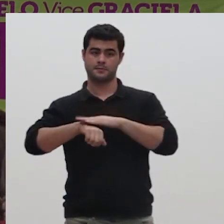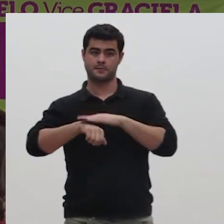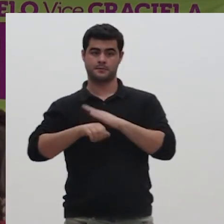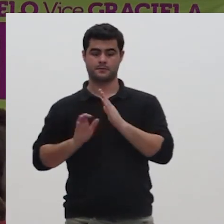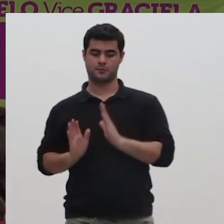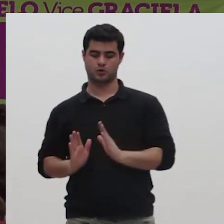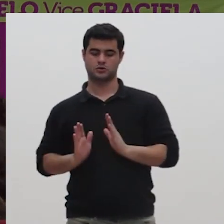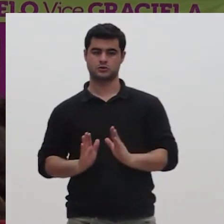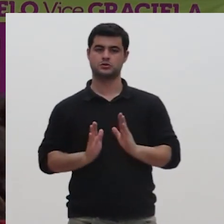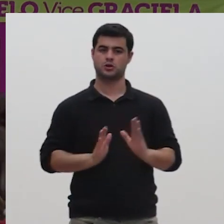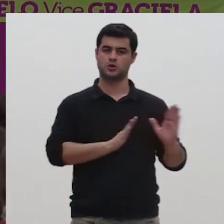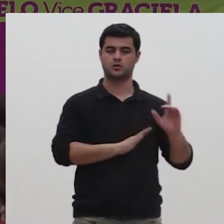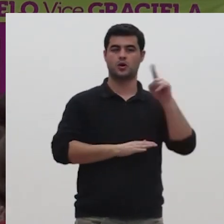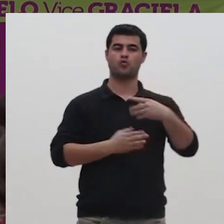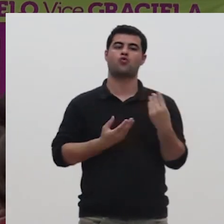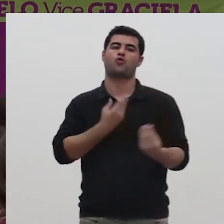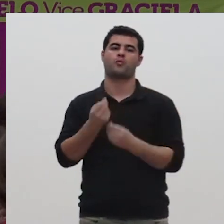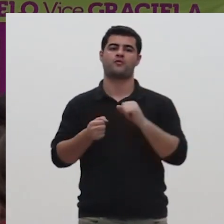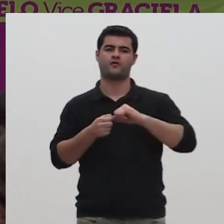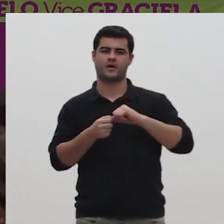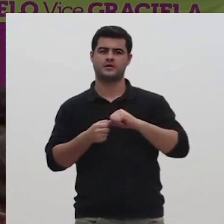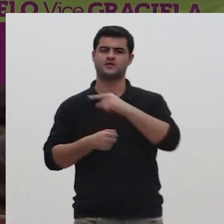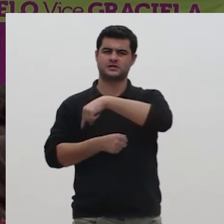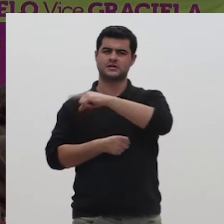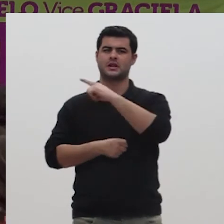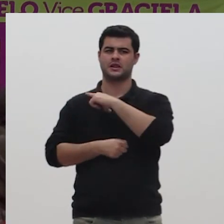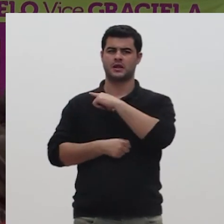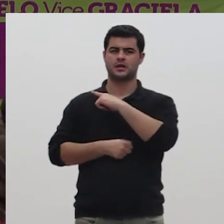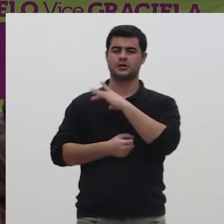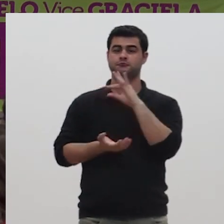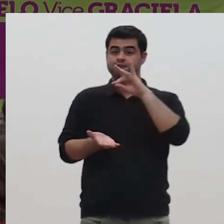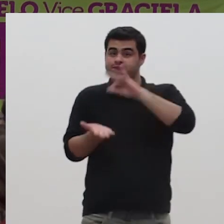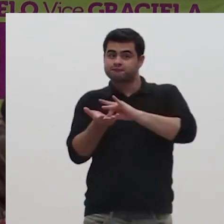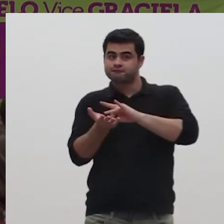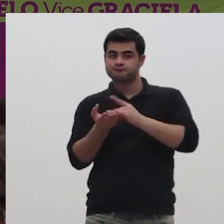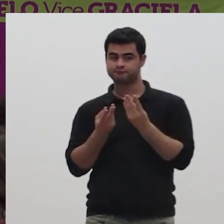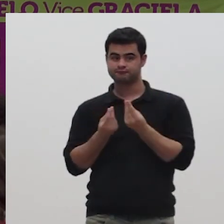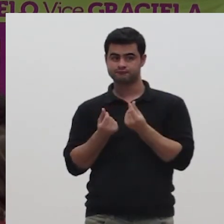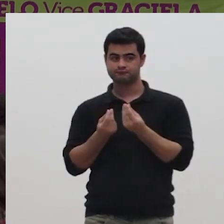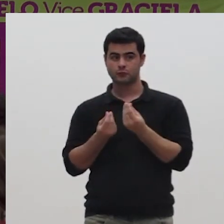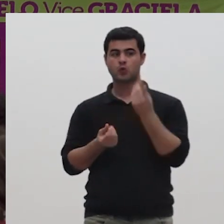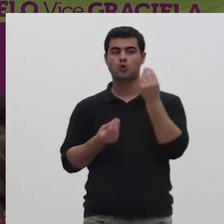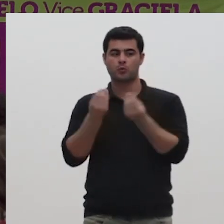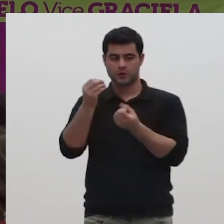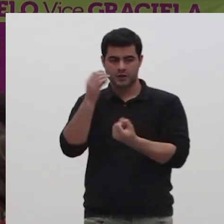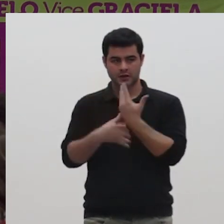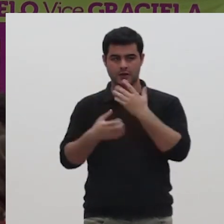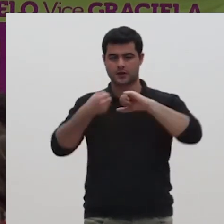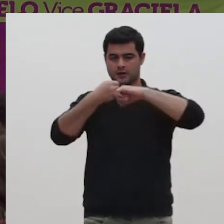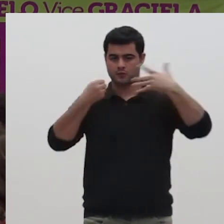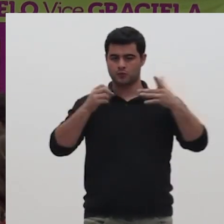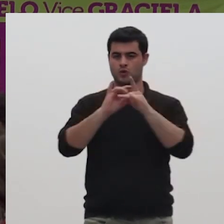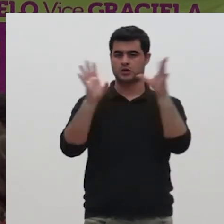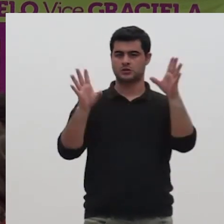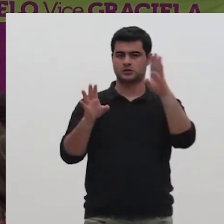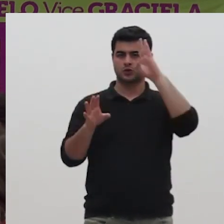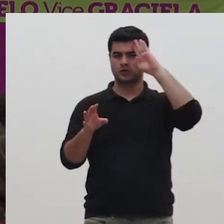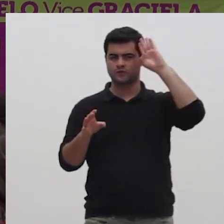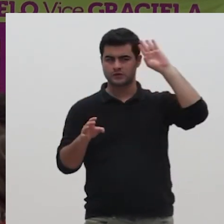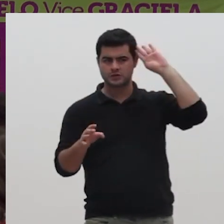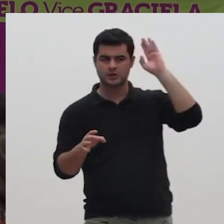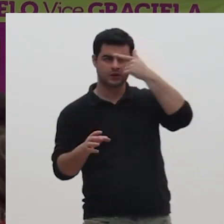é um como fazer, existe alguma ideia substancial para incrementar a democracia universitária? Assim, em